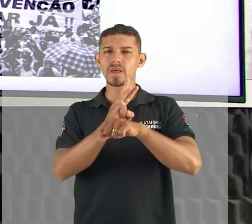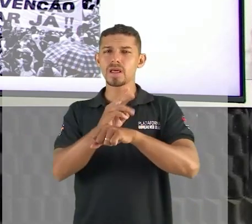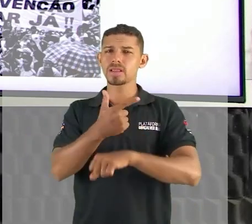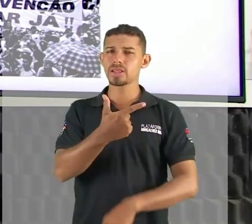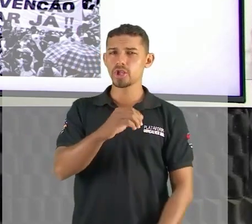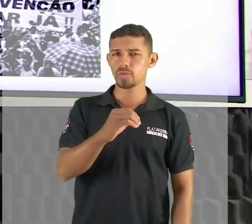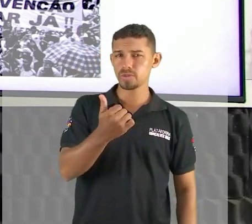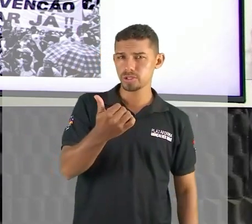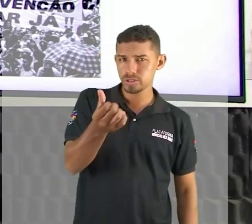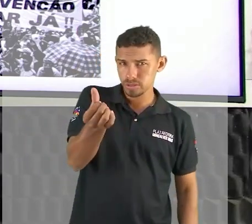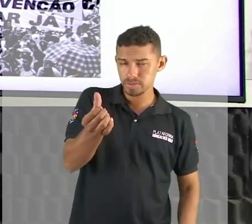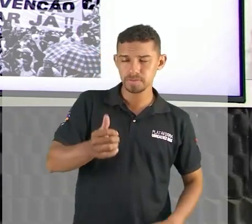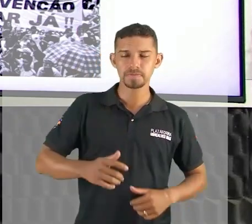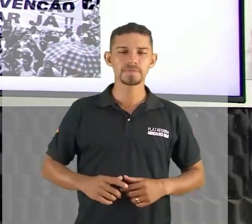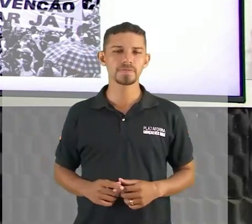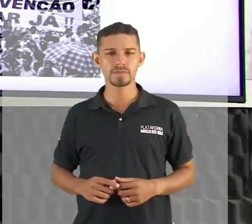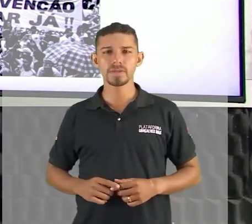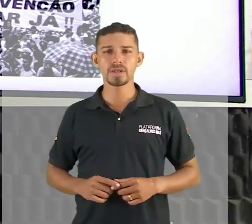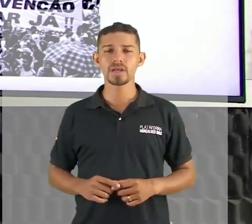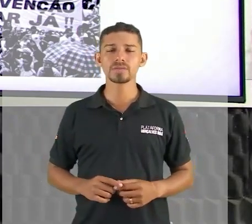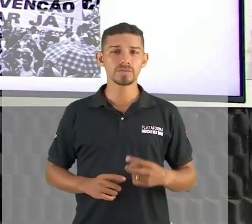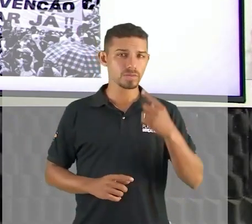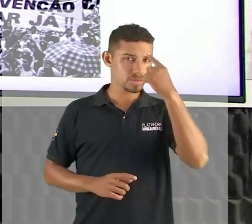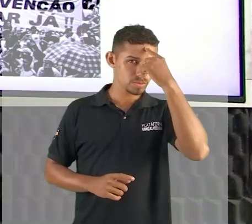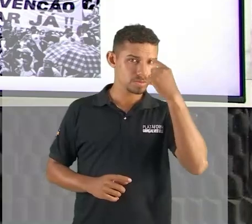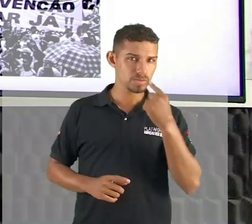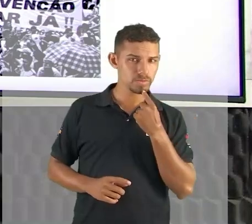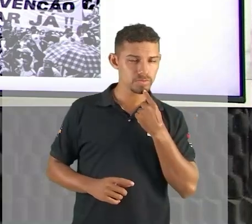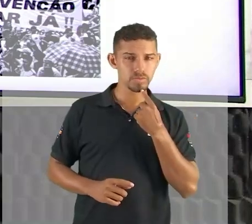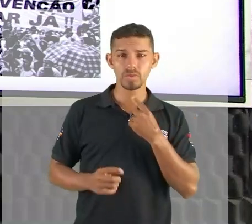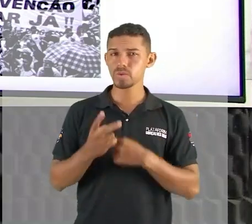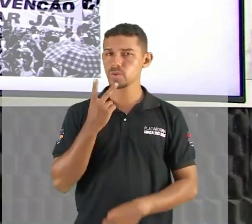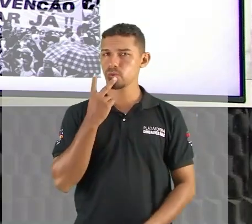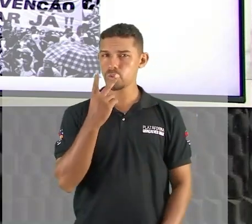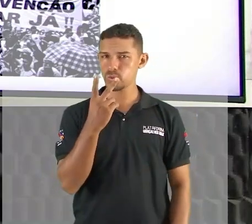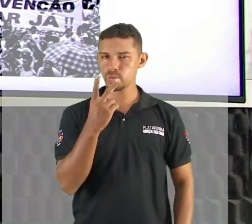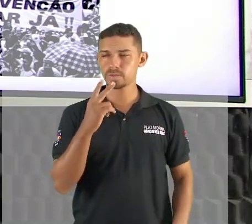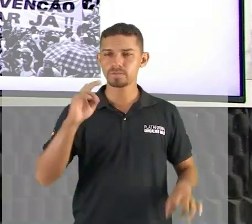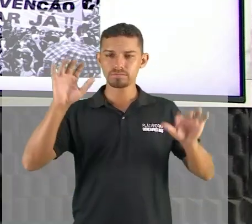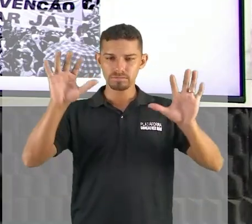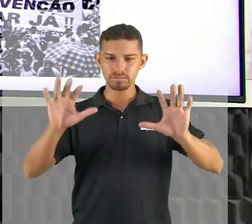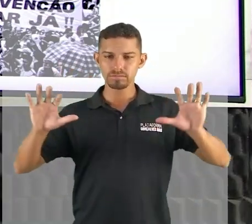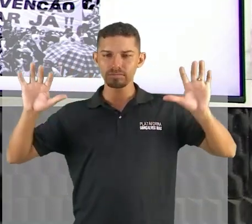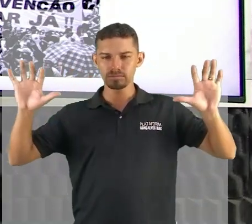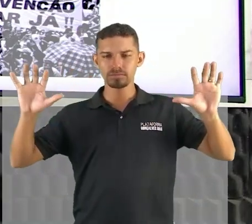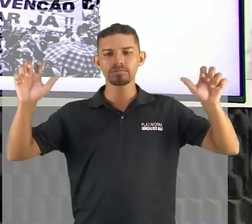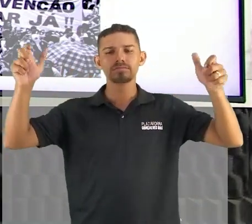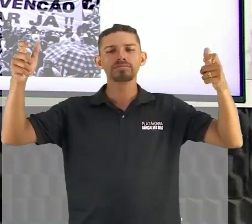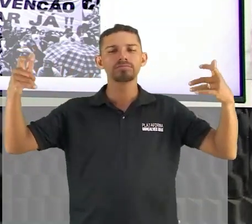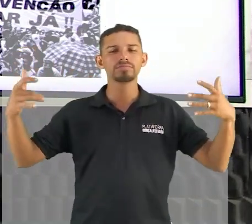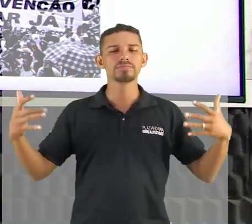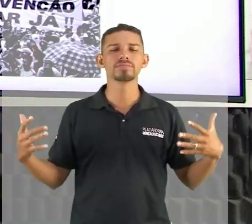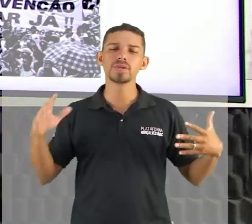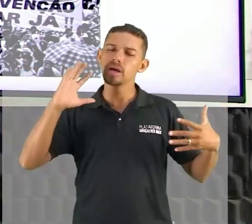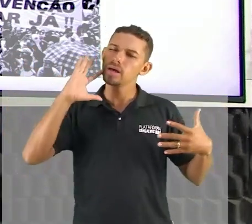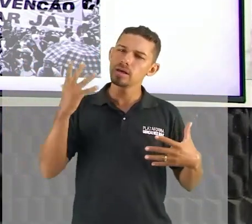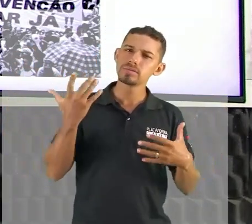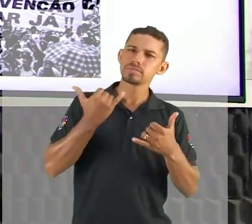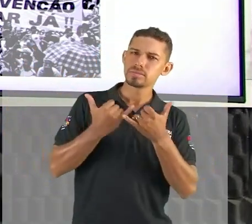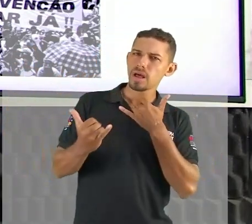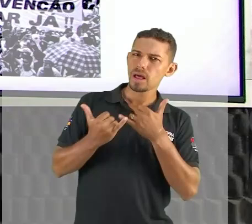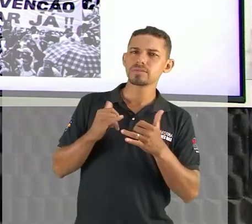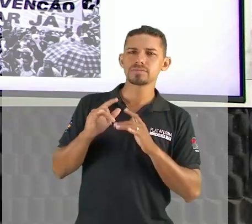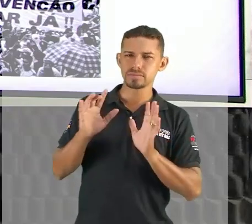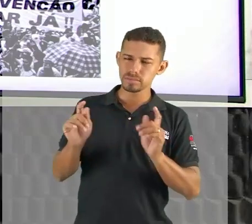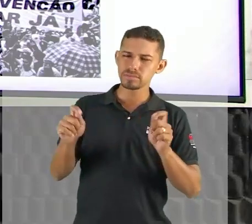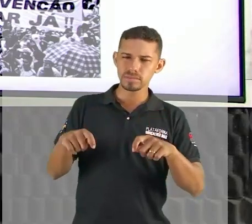2016. Nós temos aqui, gente, duas imagens, né, que retratam, né, até parecem um pouco,